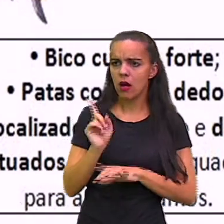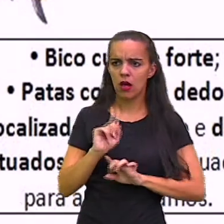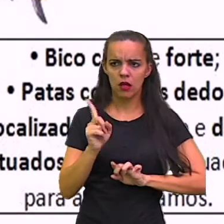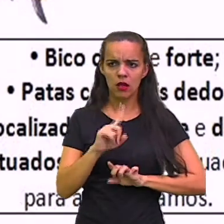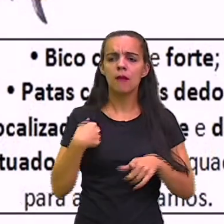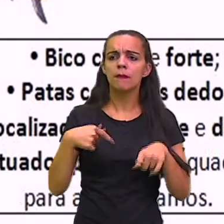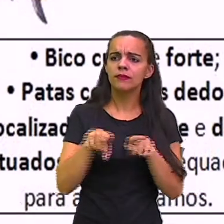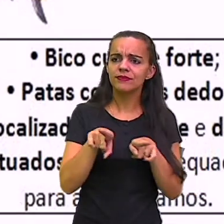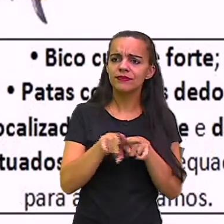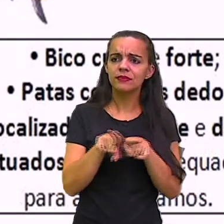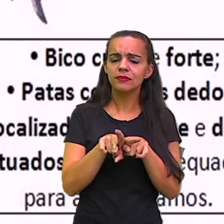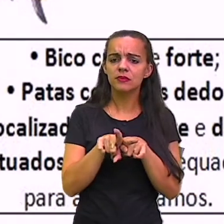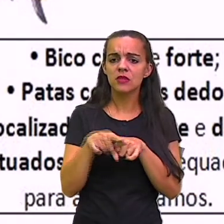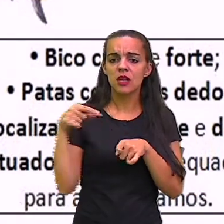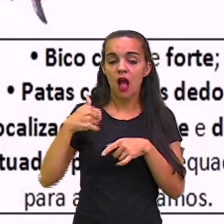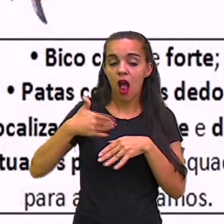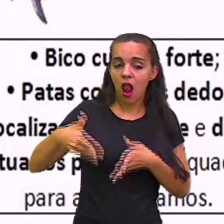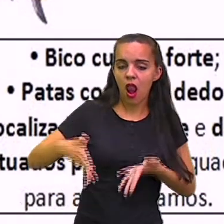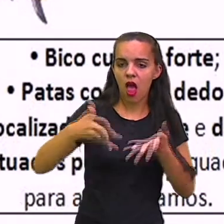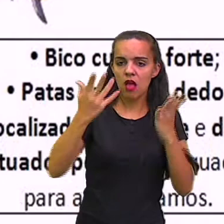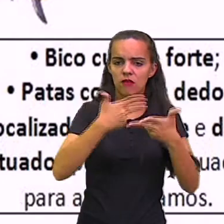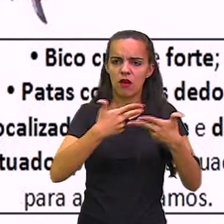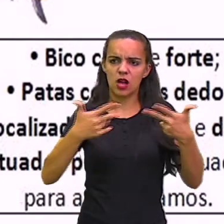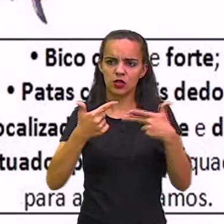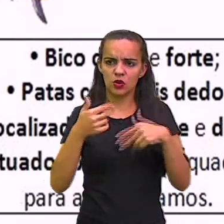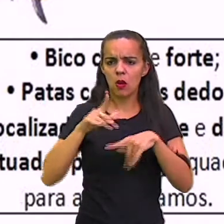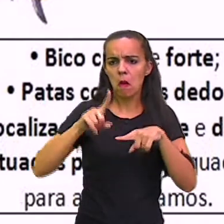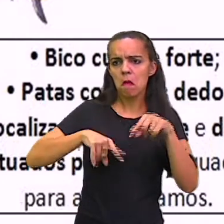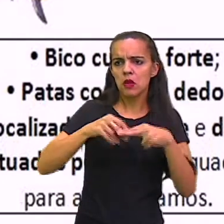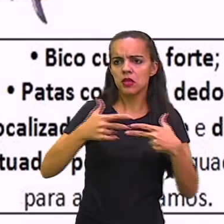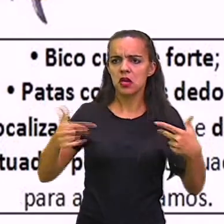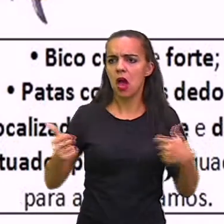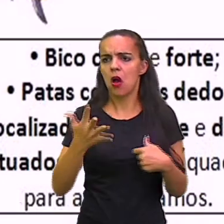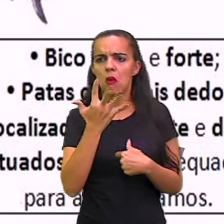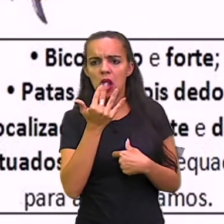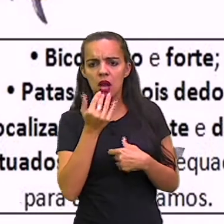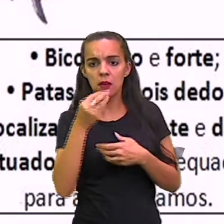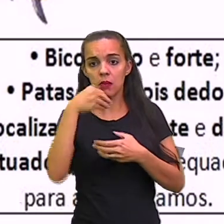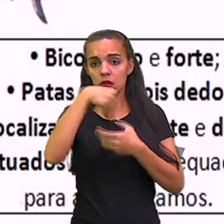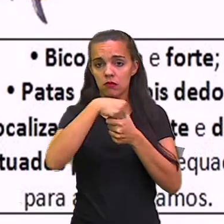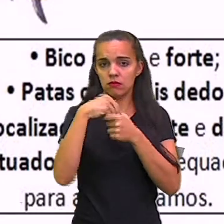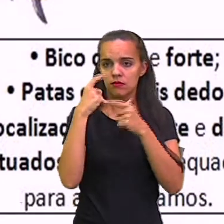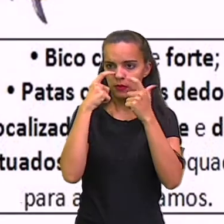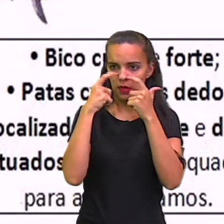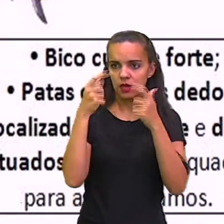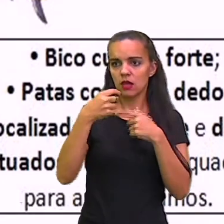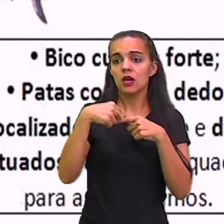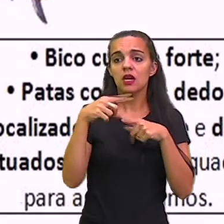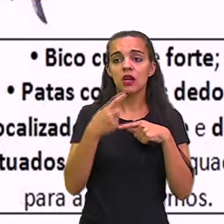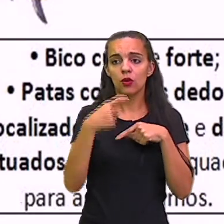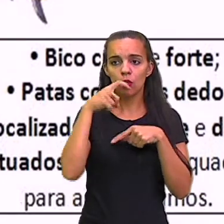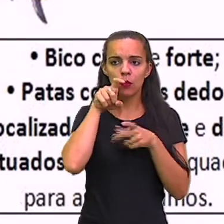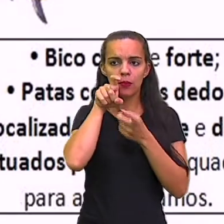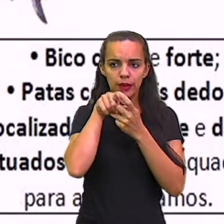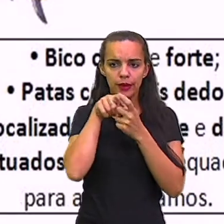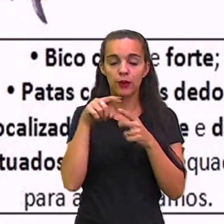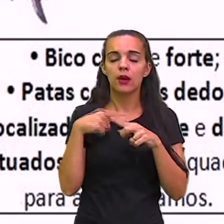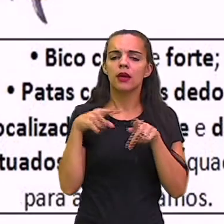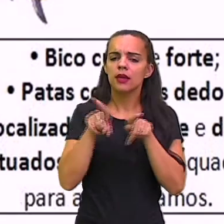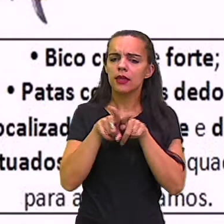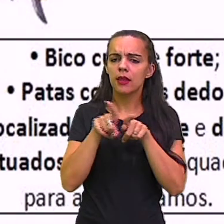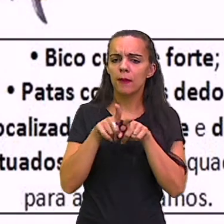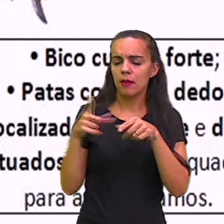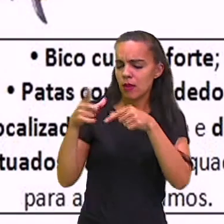como também tá transportar materiais quando estão construindo os ninhos para pentear as penas